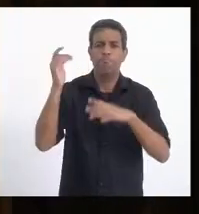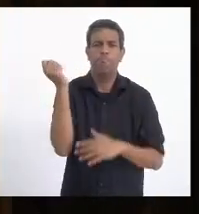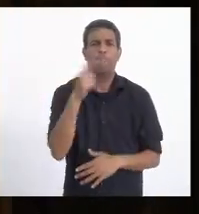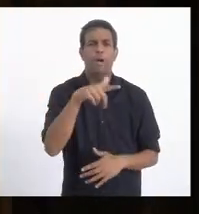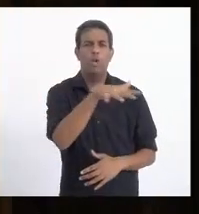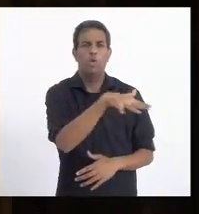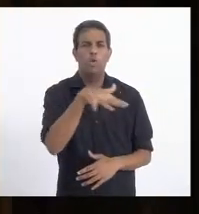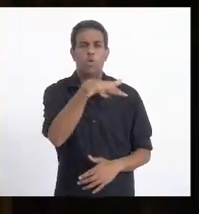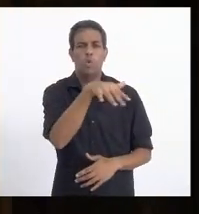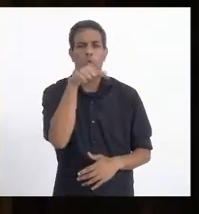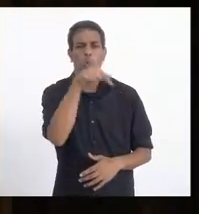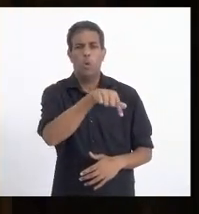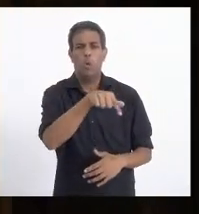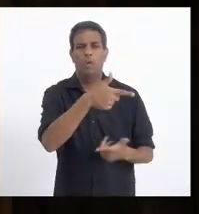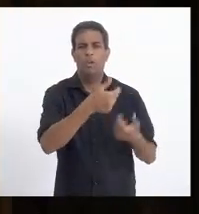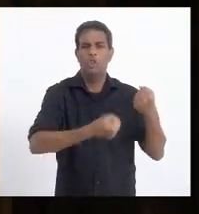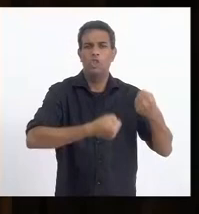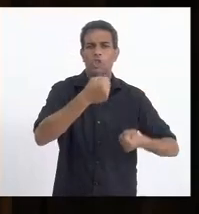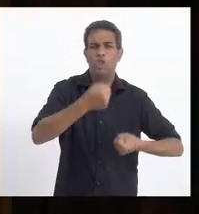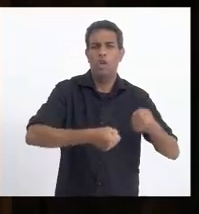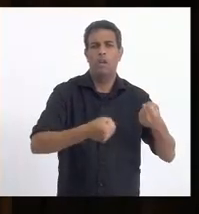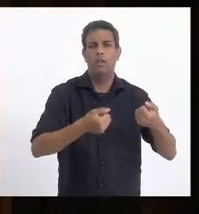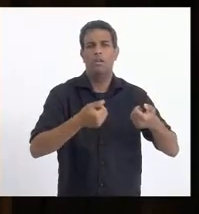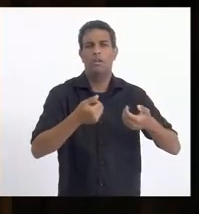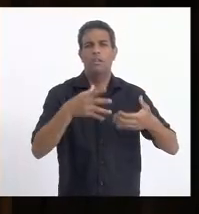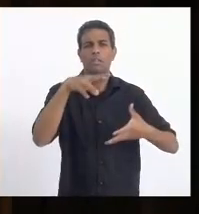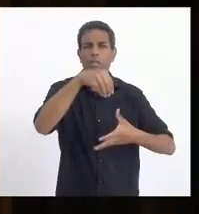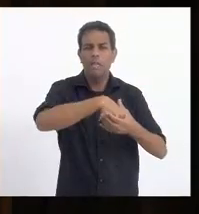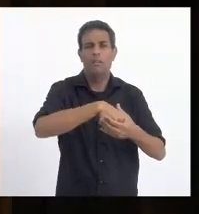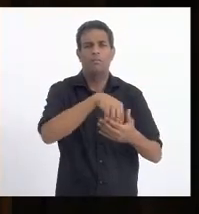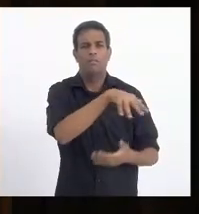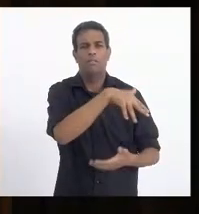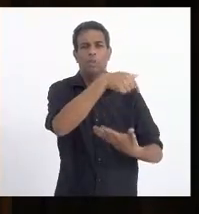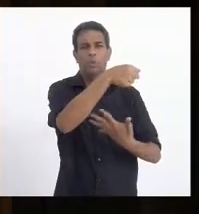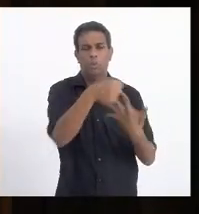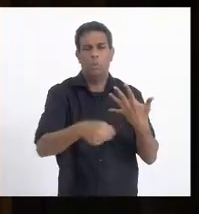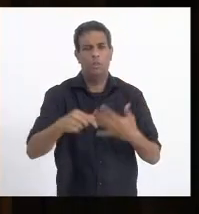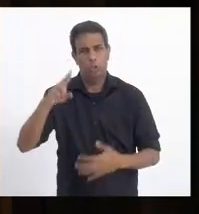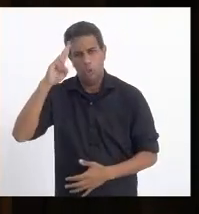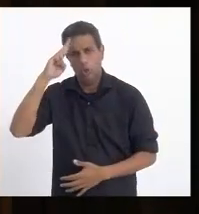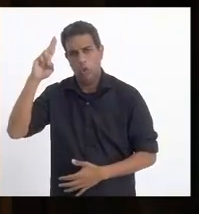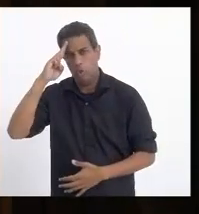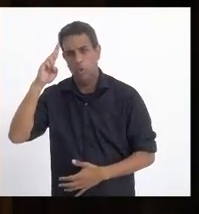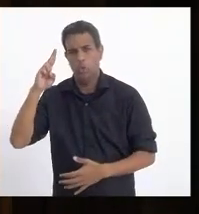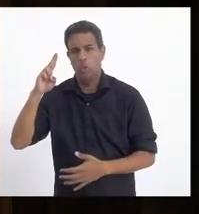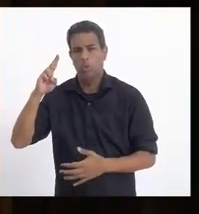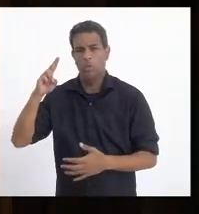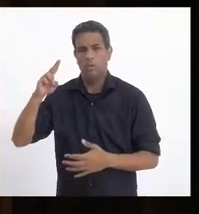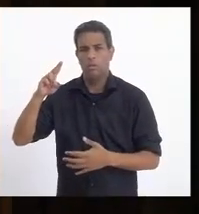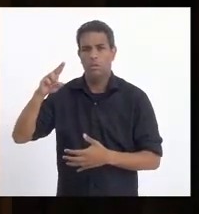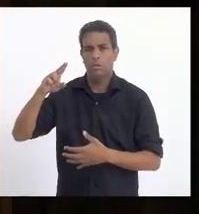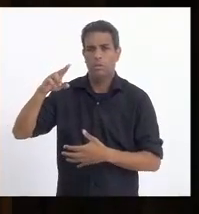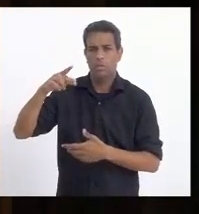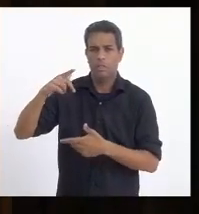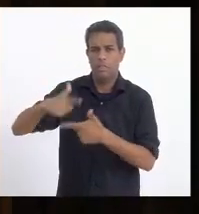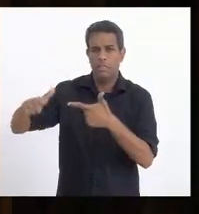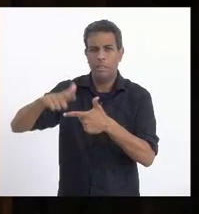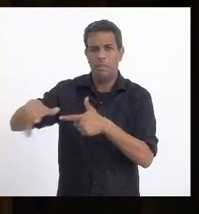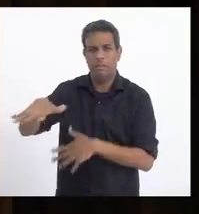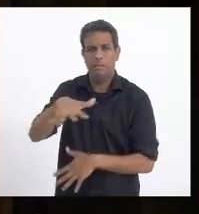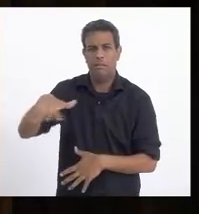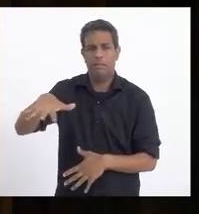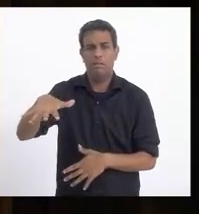muito macho do quem tem está dirigindo a partir do quartel dos Soldados que tá combatendo o fogo na ponta